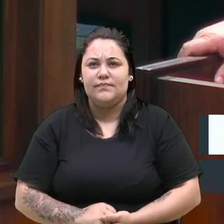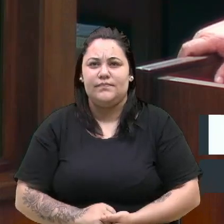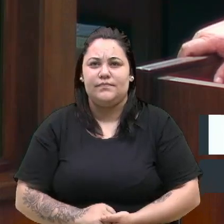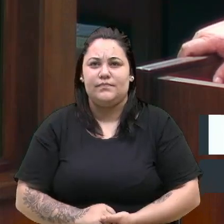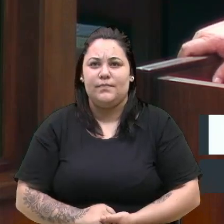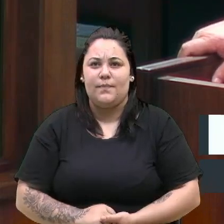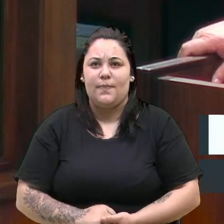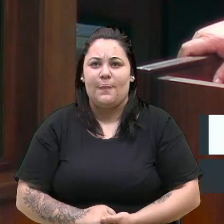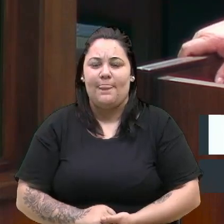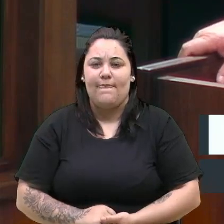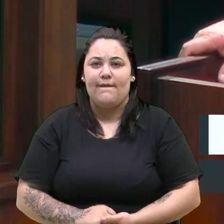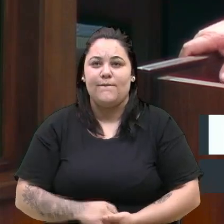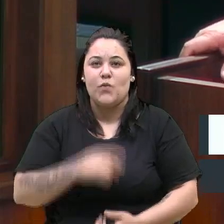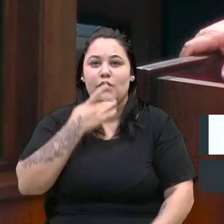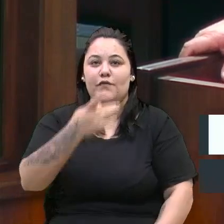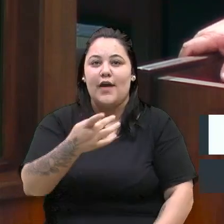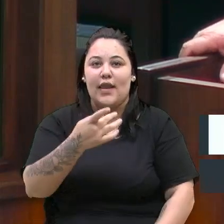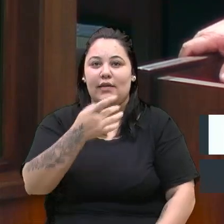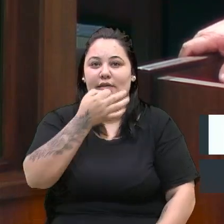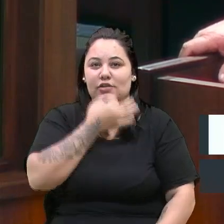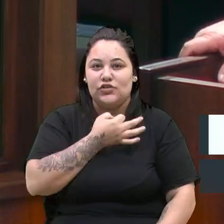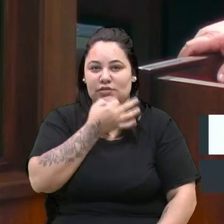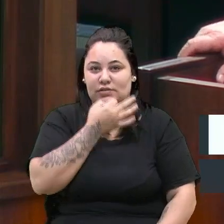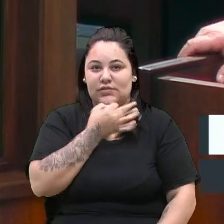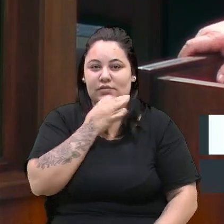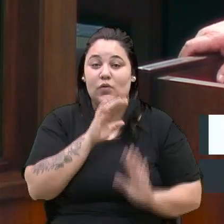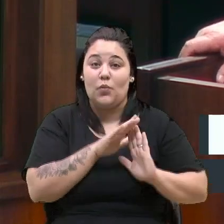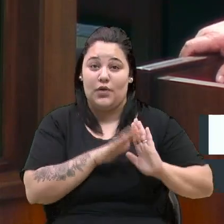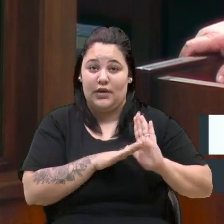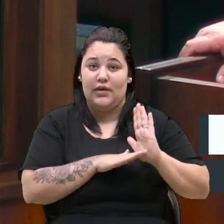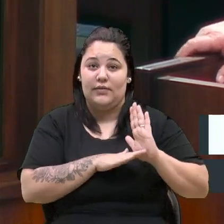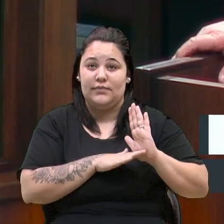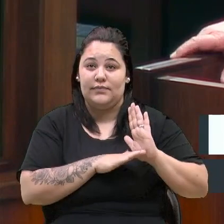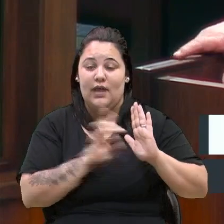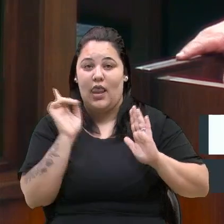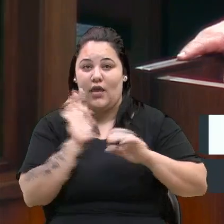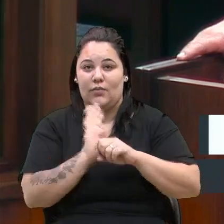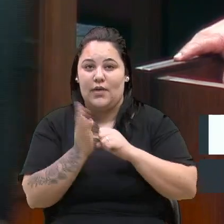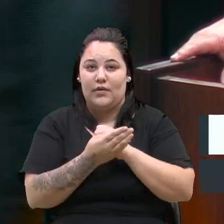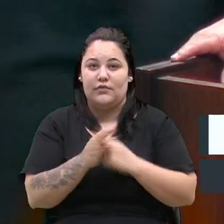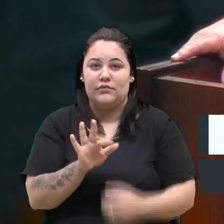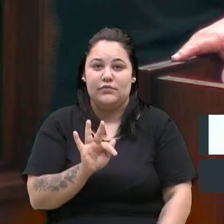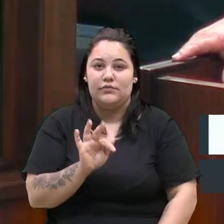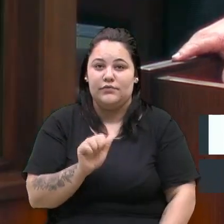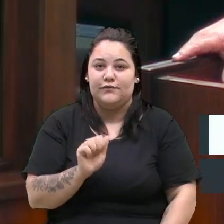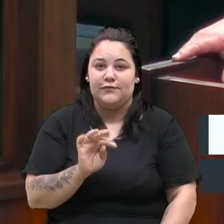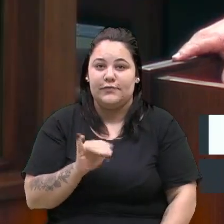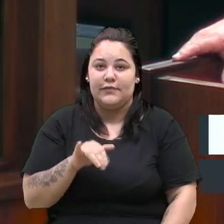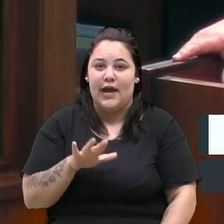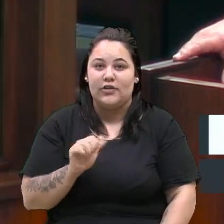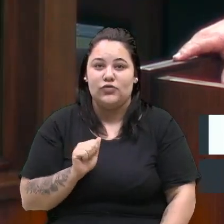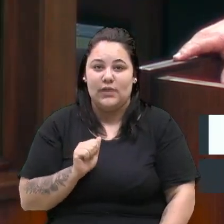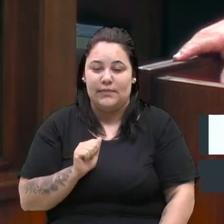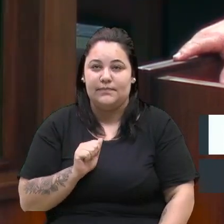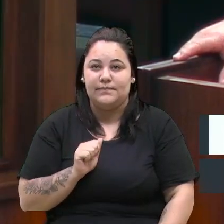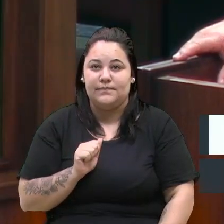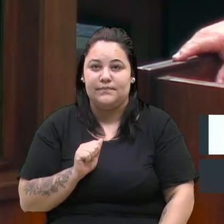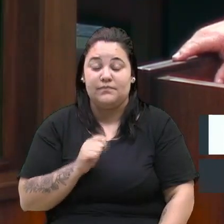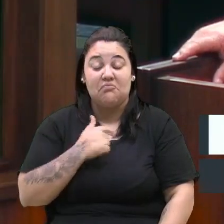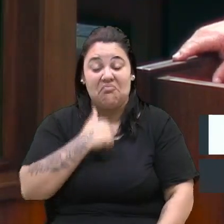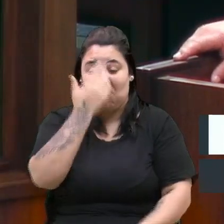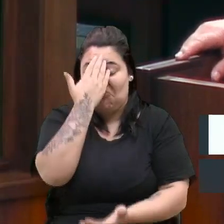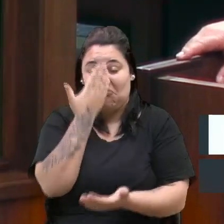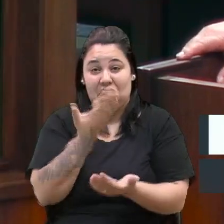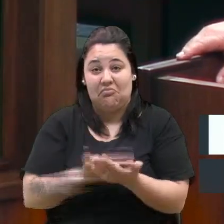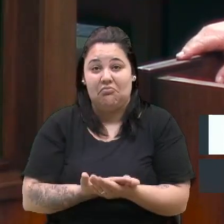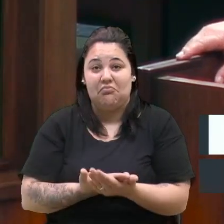tive o Fará Caxias, lá no nosso bairro, né? Lá no Fátima. Acredito que,